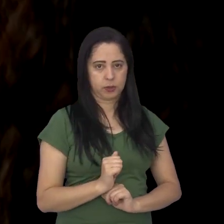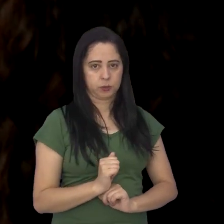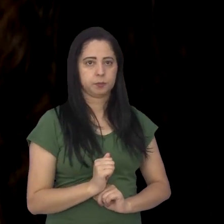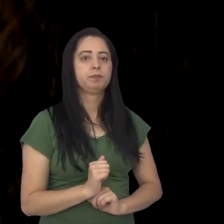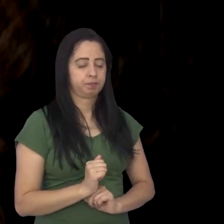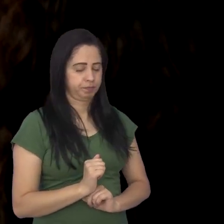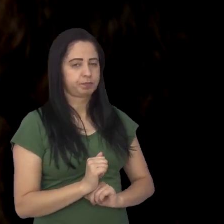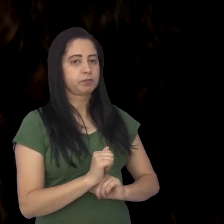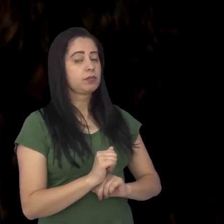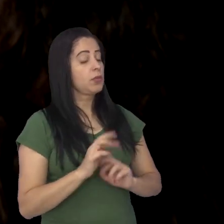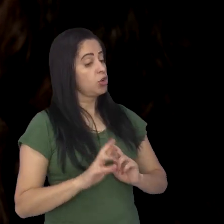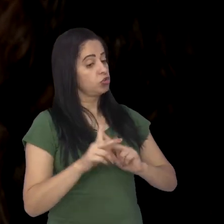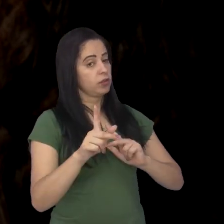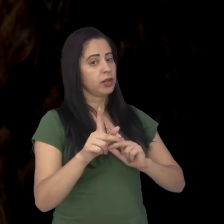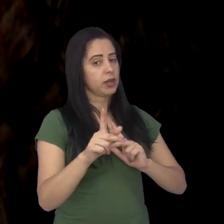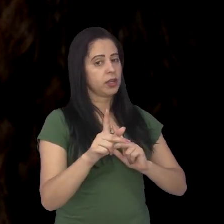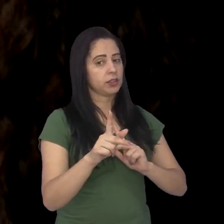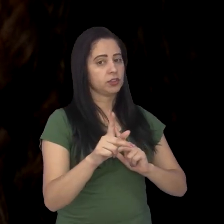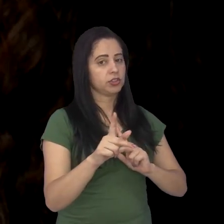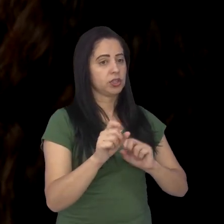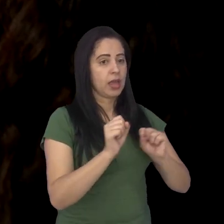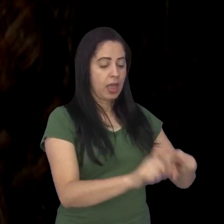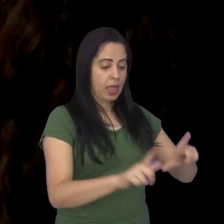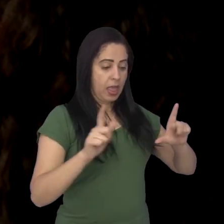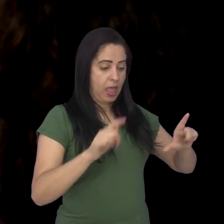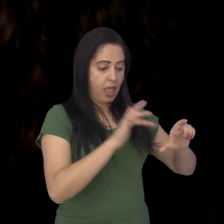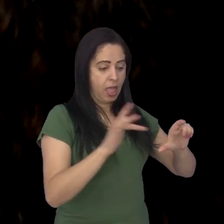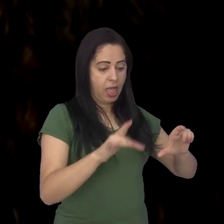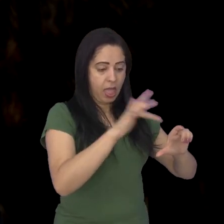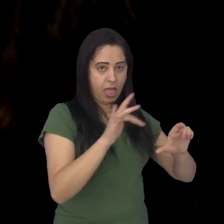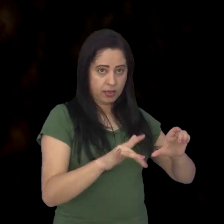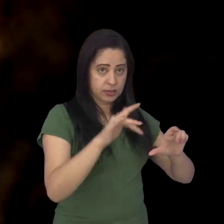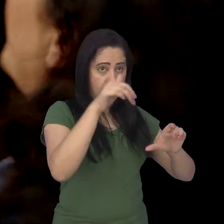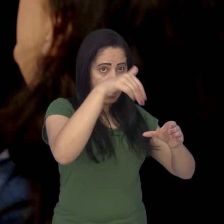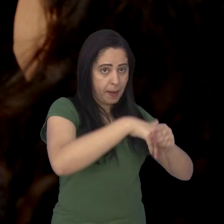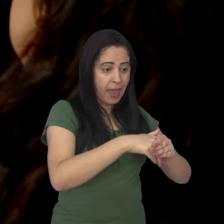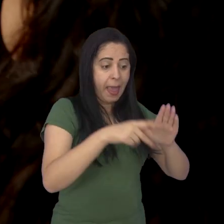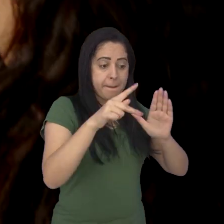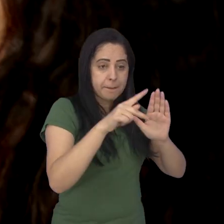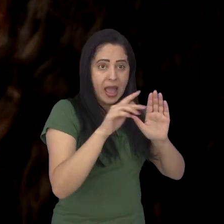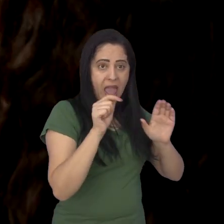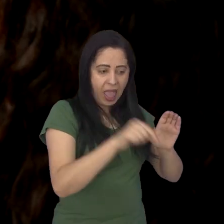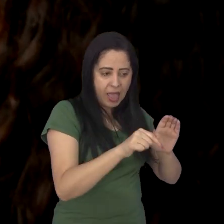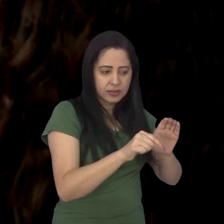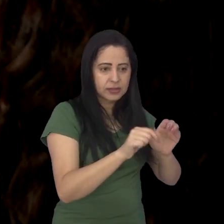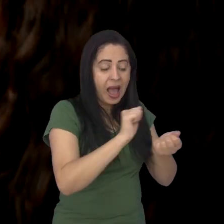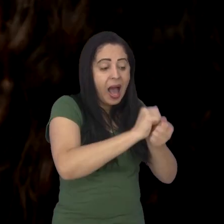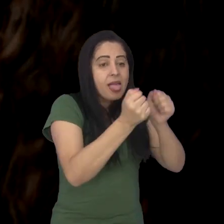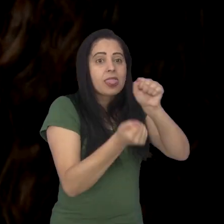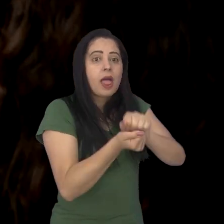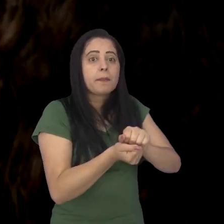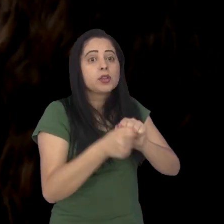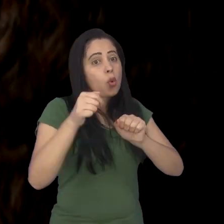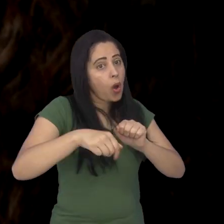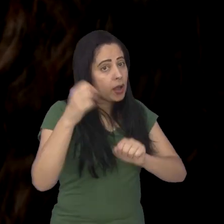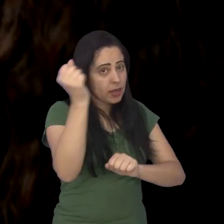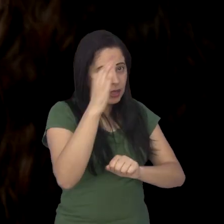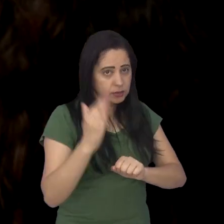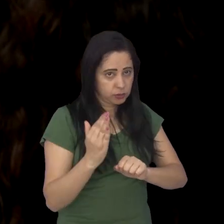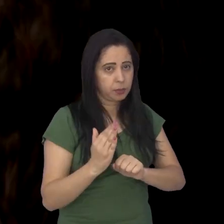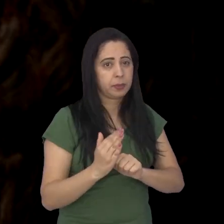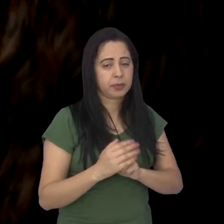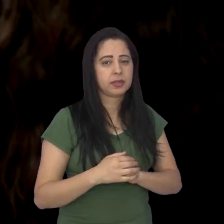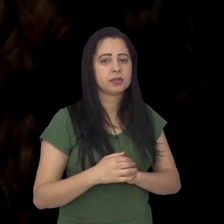eletrônica. O Brasil inventou esta urna eletrônica. Que é a que está aqui no nosso país. É a que está aqui porque ela foi feita para as